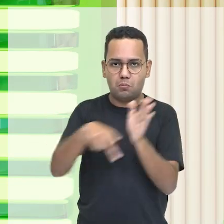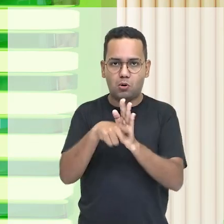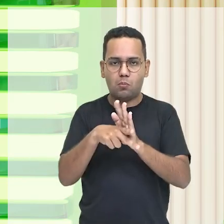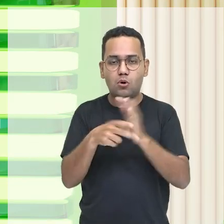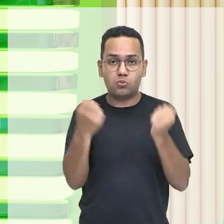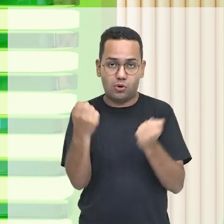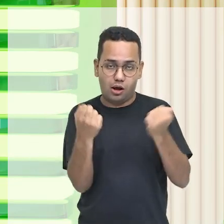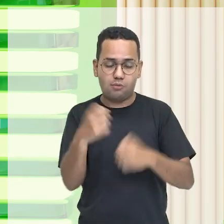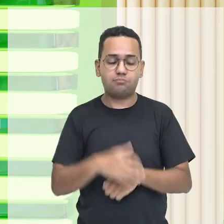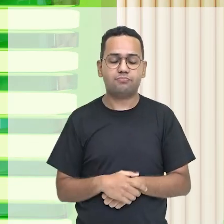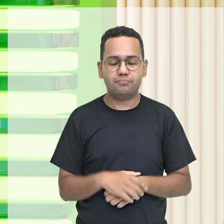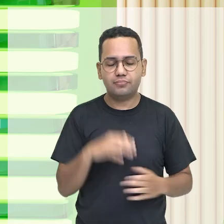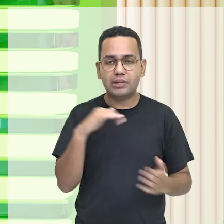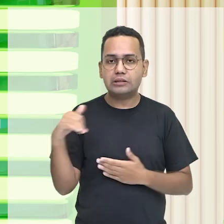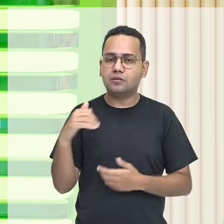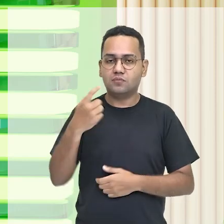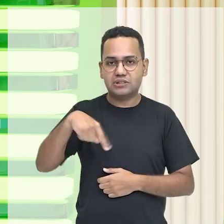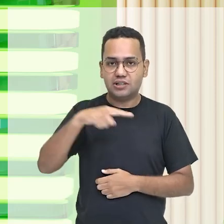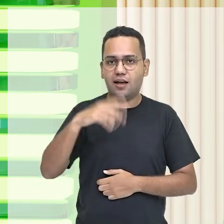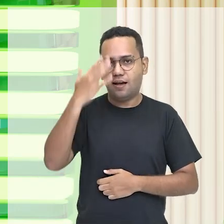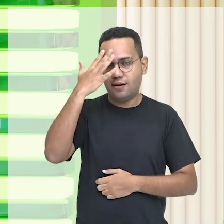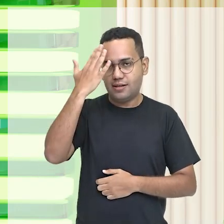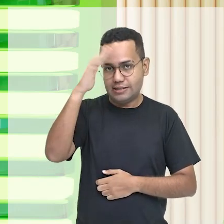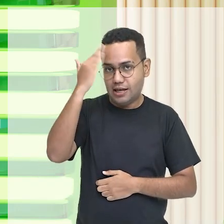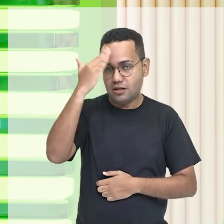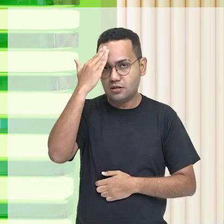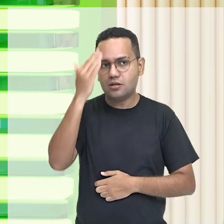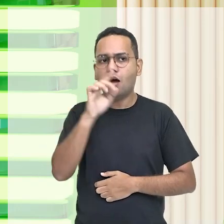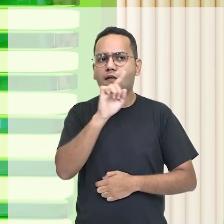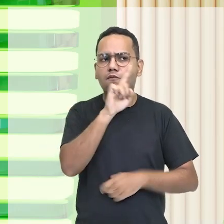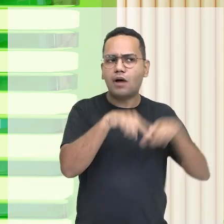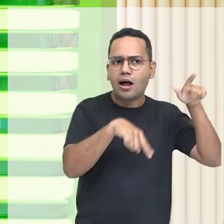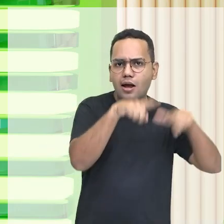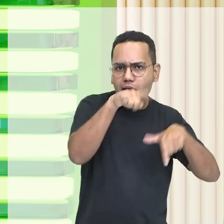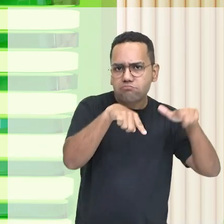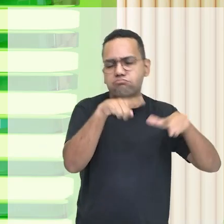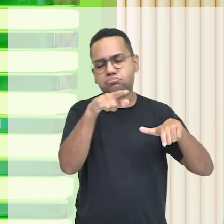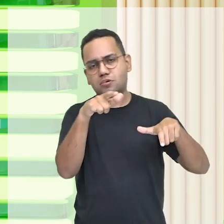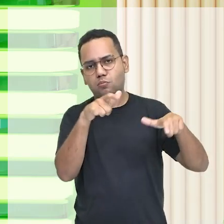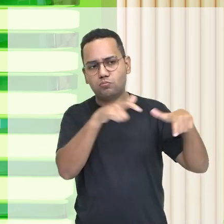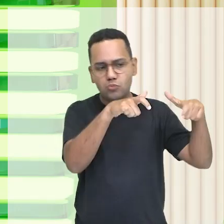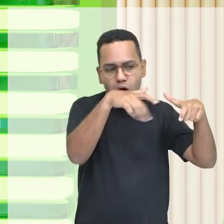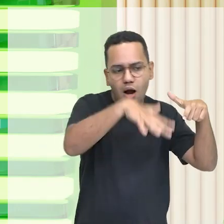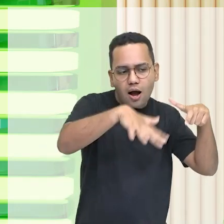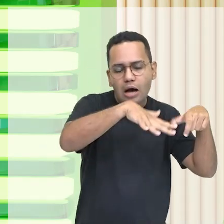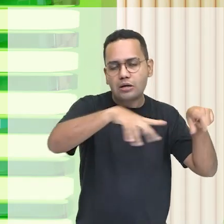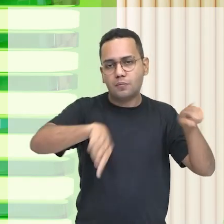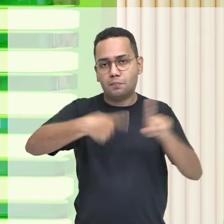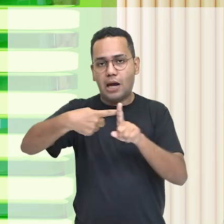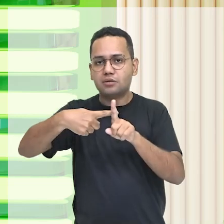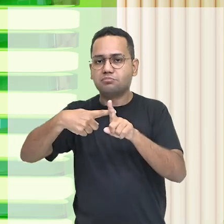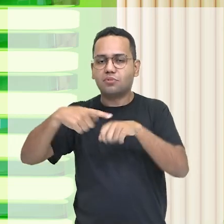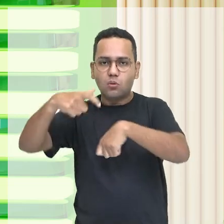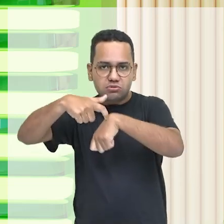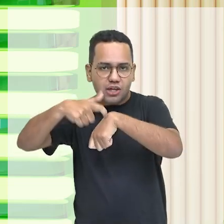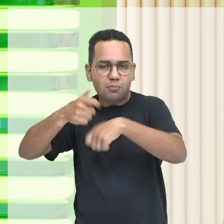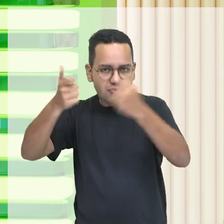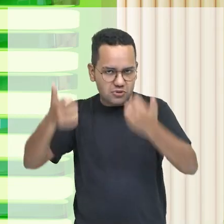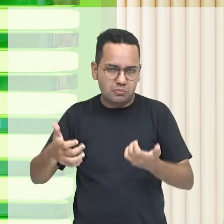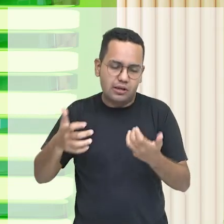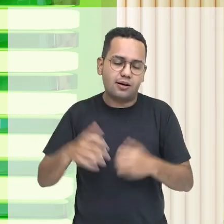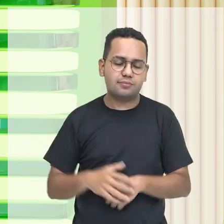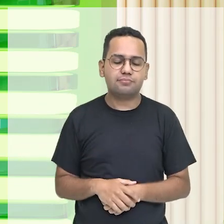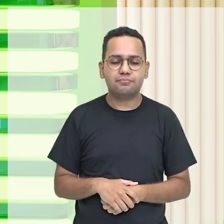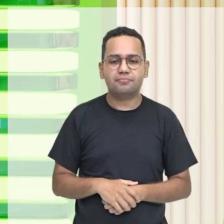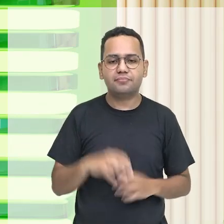variação do espaço e o que é variação do tempo vamos conhecer aqui algumas unidades importantes para a grandeza velocidade que a